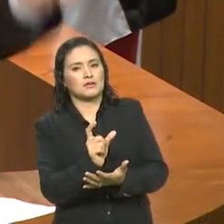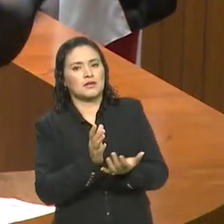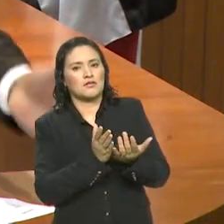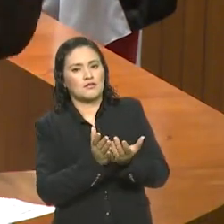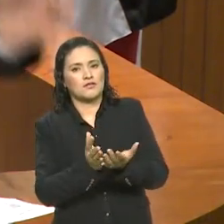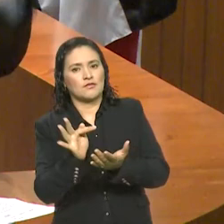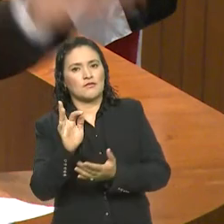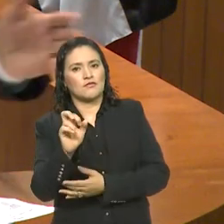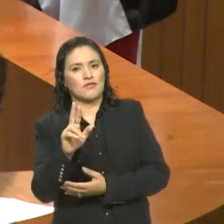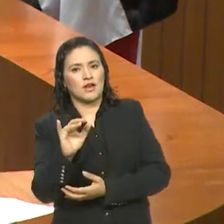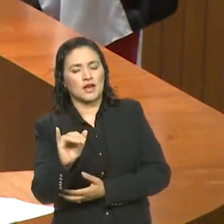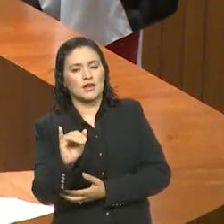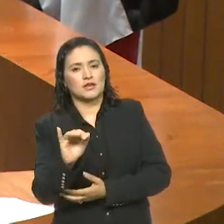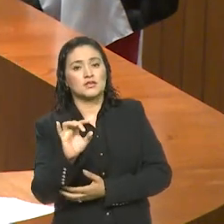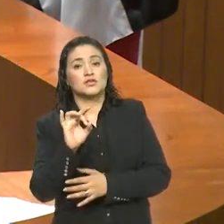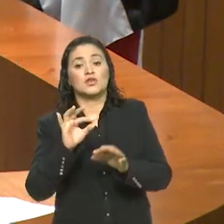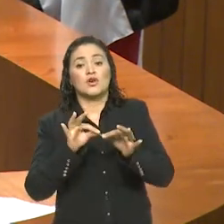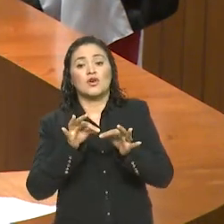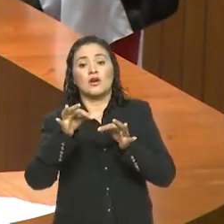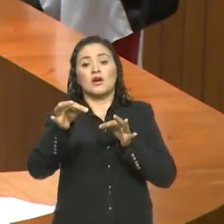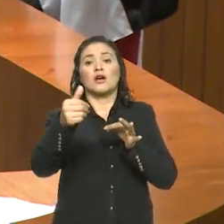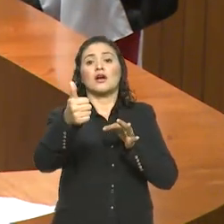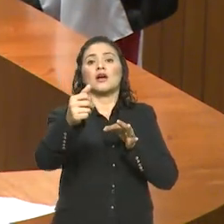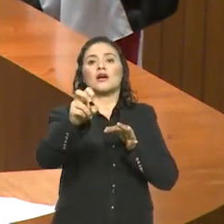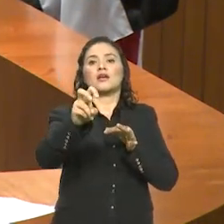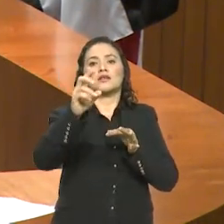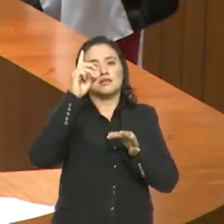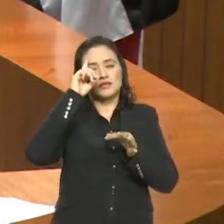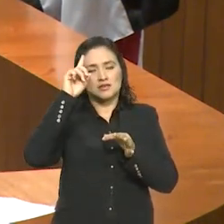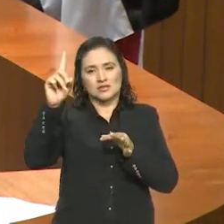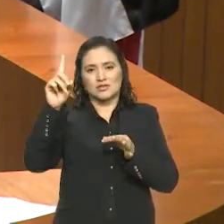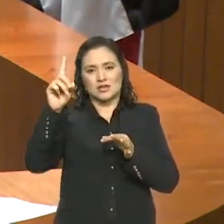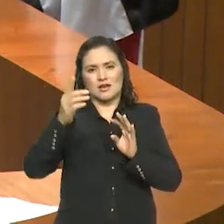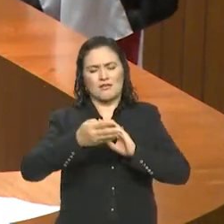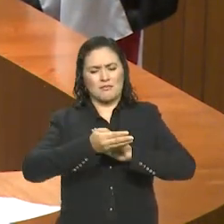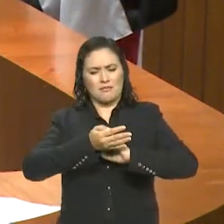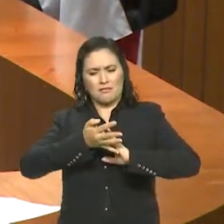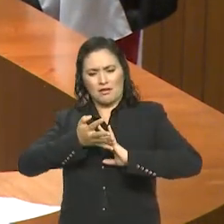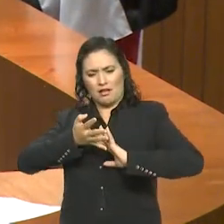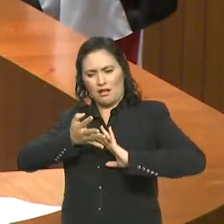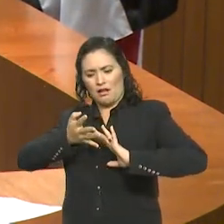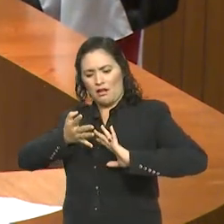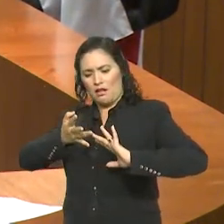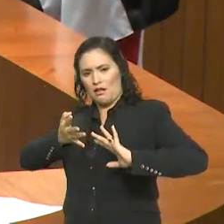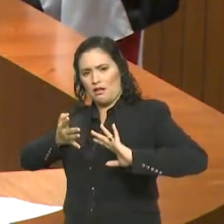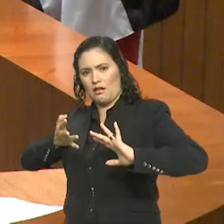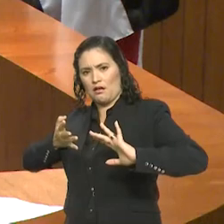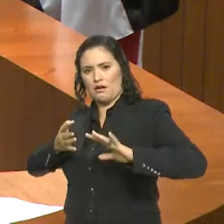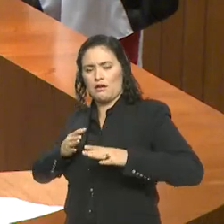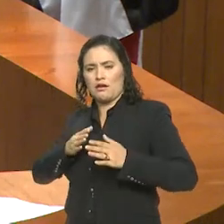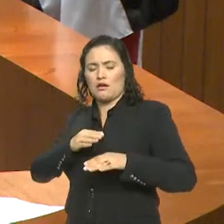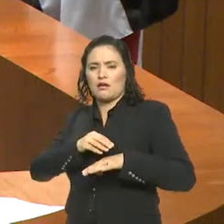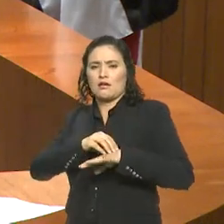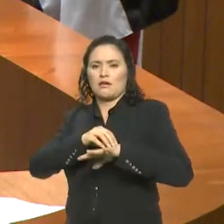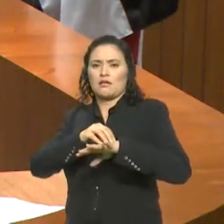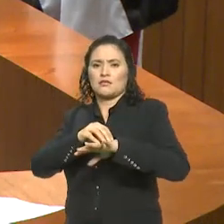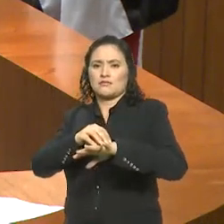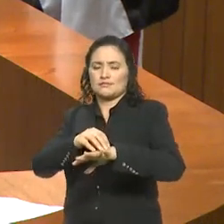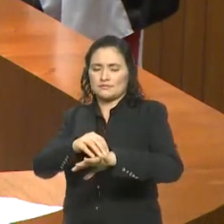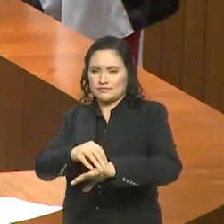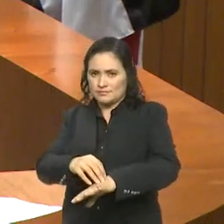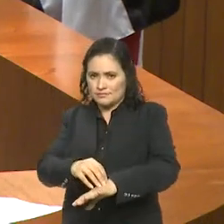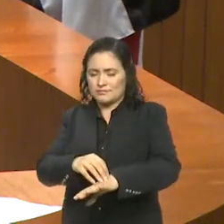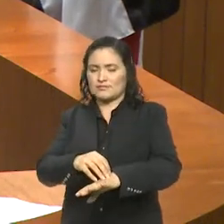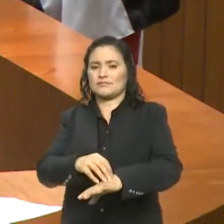Olha a palhaçada com a cara da população. Filas enormes para atravessar. Filas enormes para